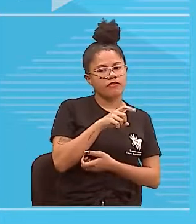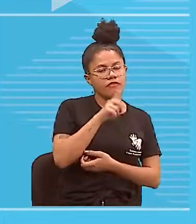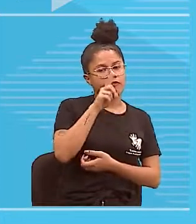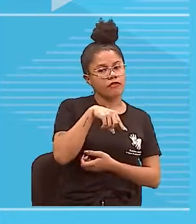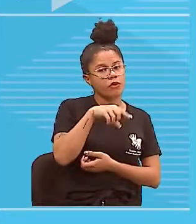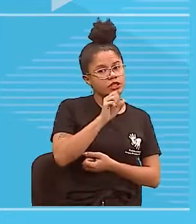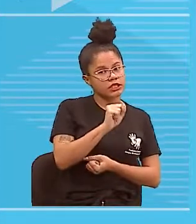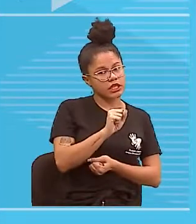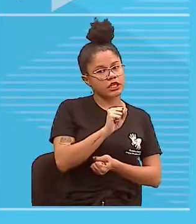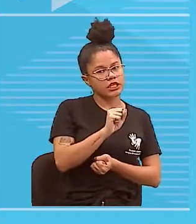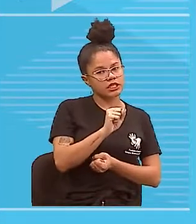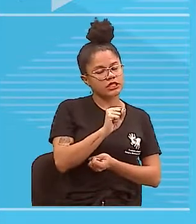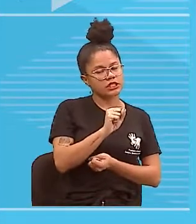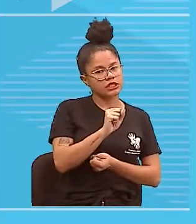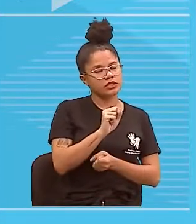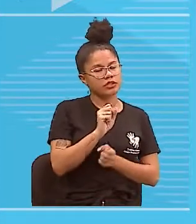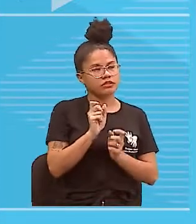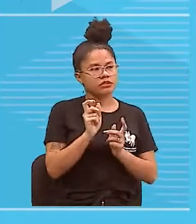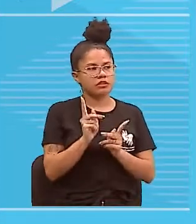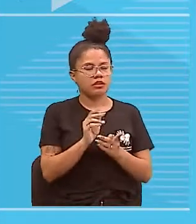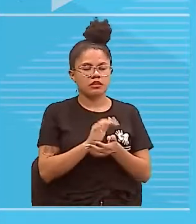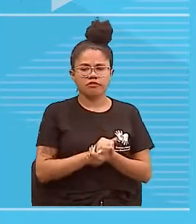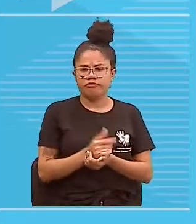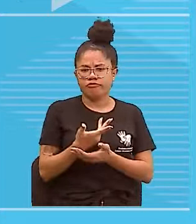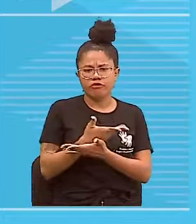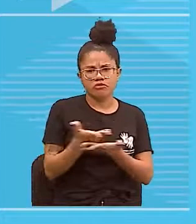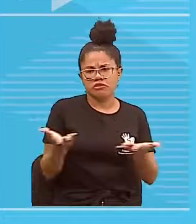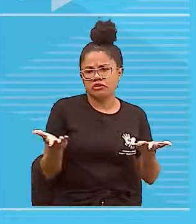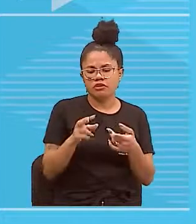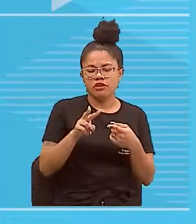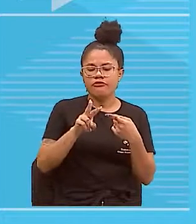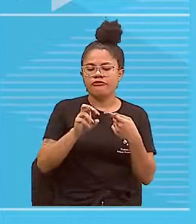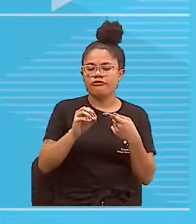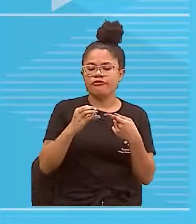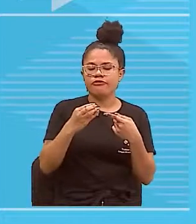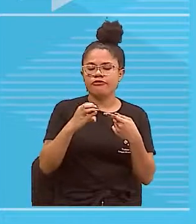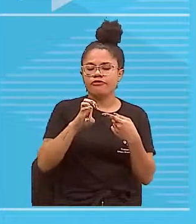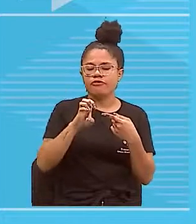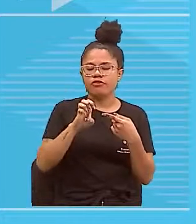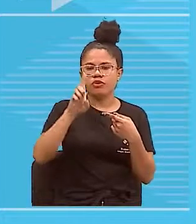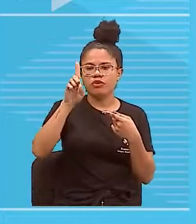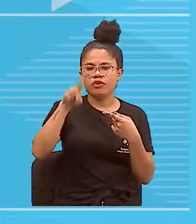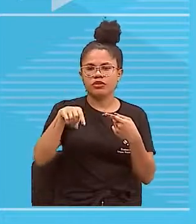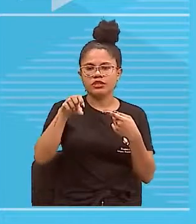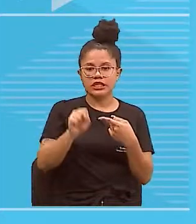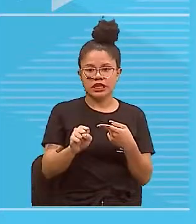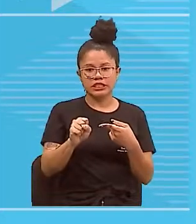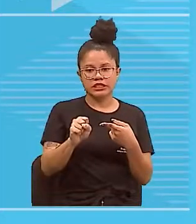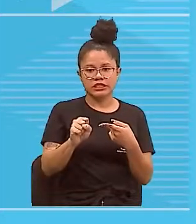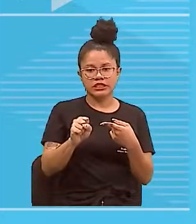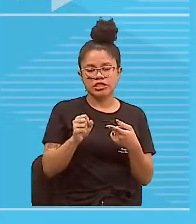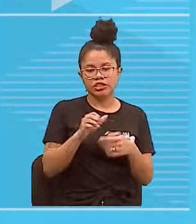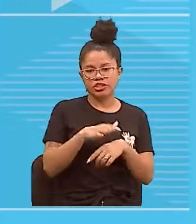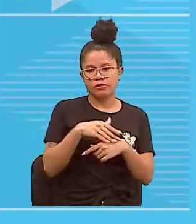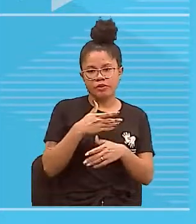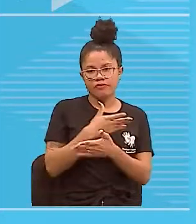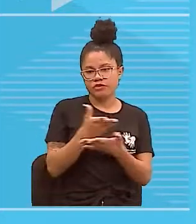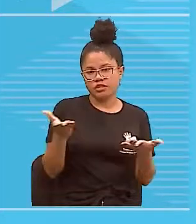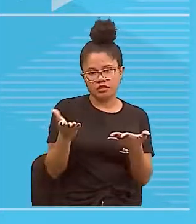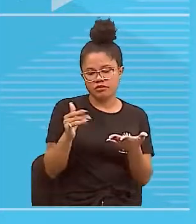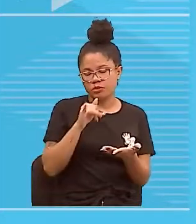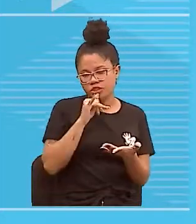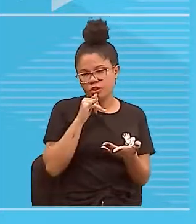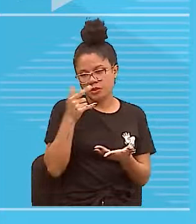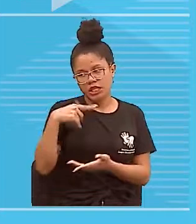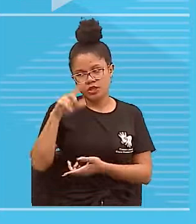tem um time o quem eu tenho intimidade vocês meus alunos por exemplo os alunos eu sou mais velho do que vocês né então tratar a vocês de boa os outros